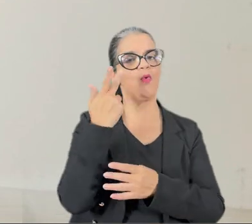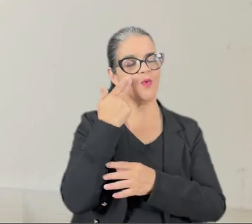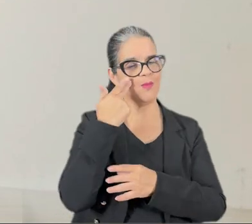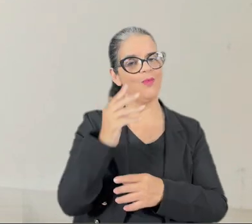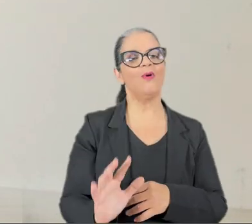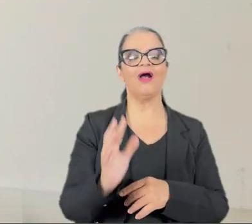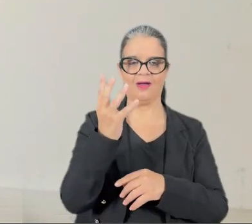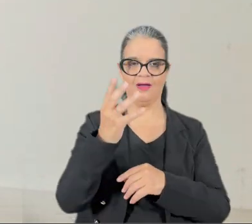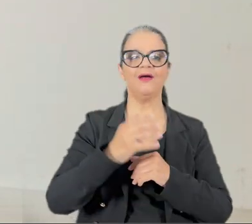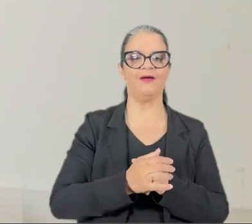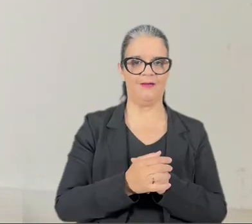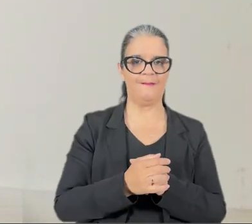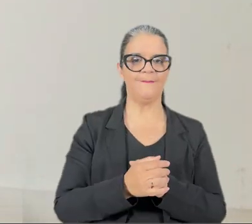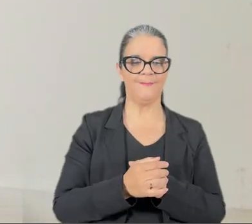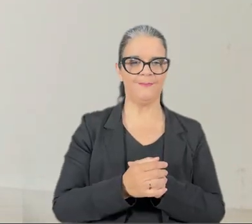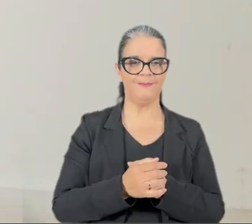comum.